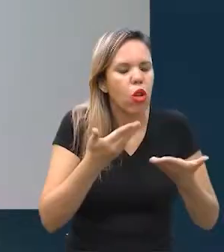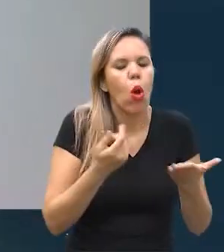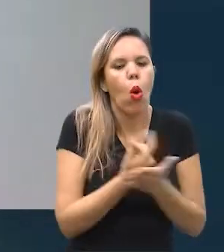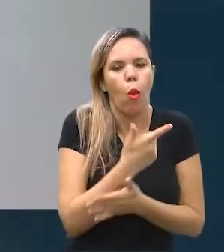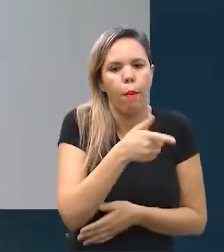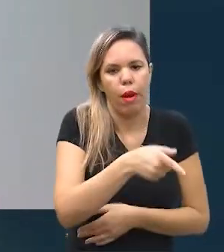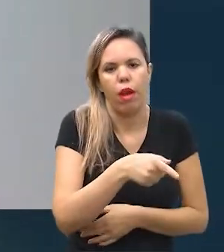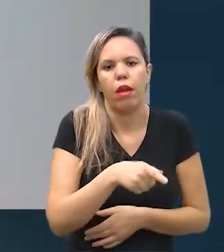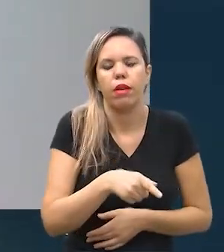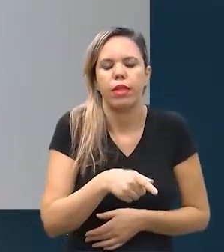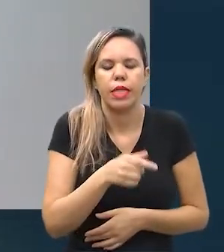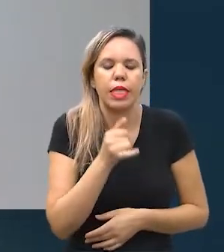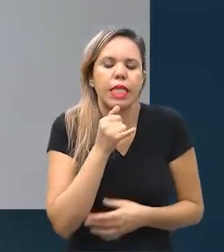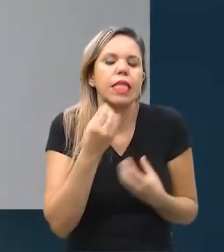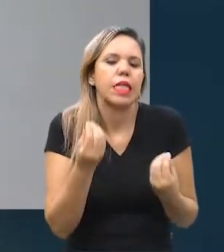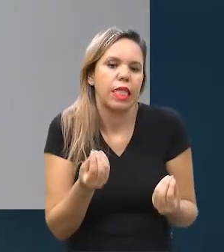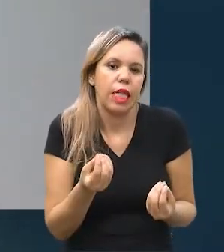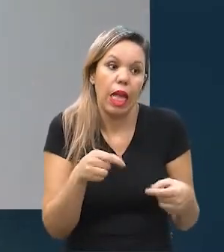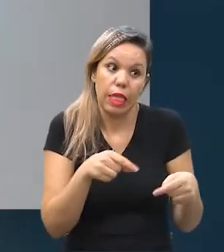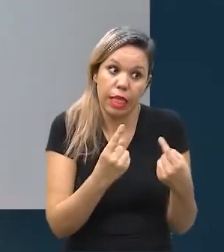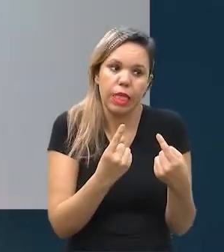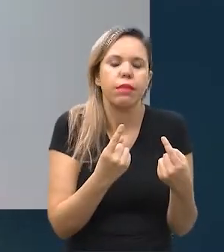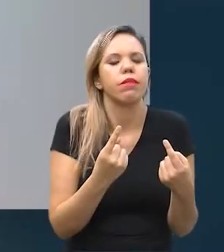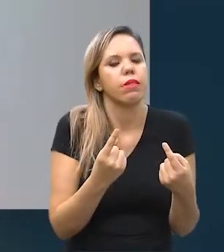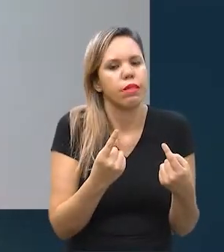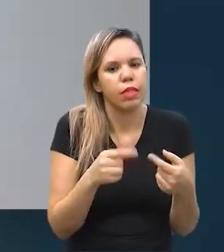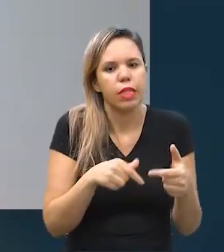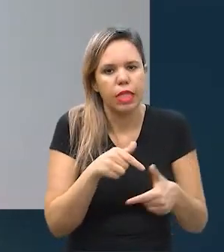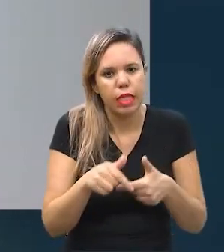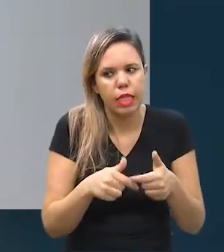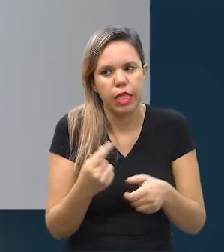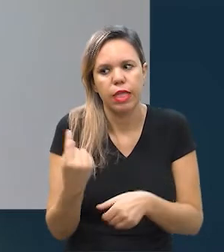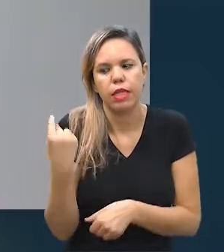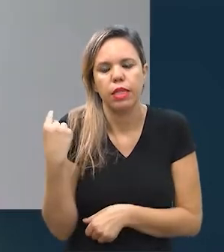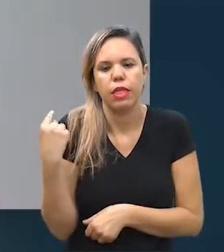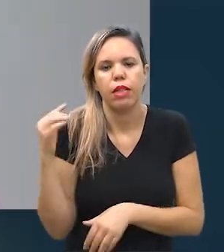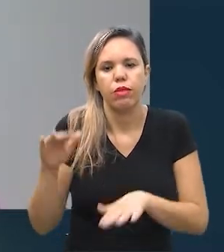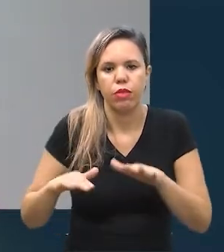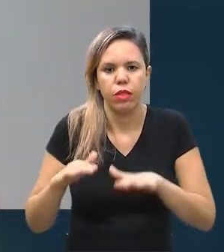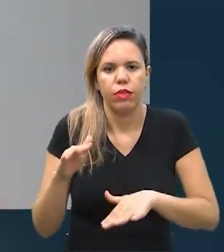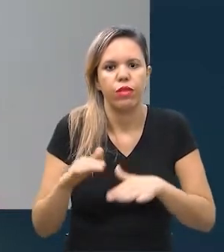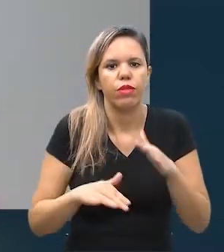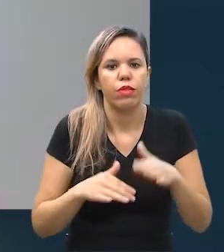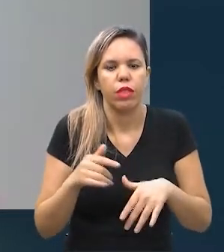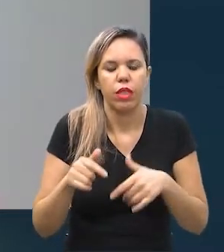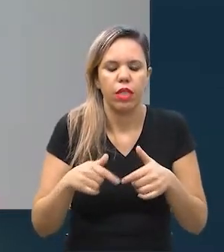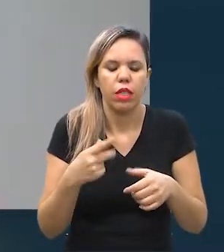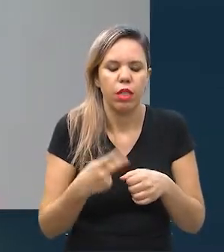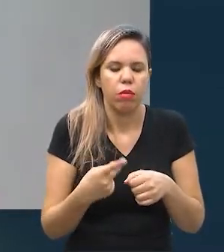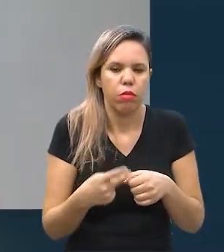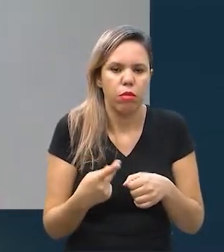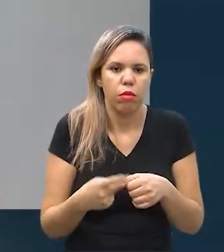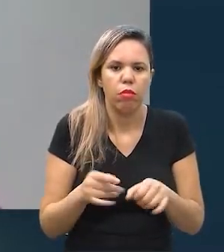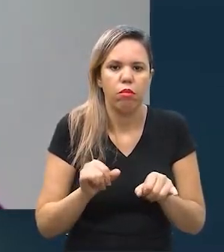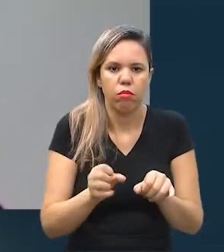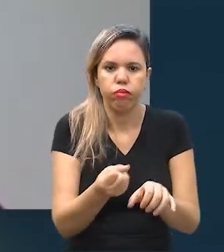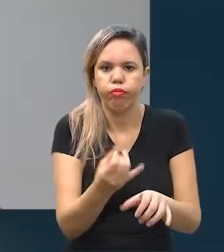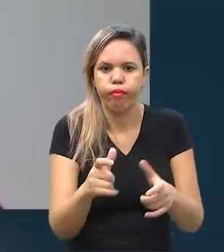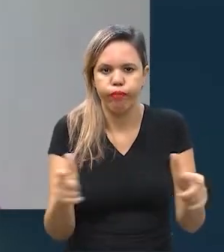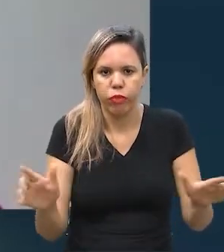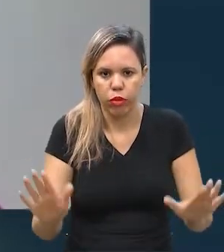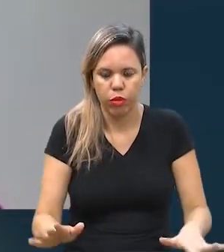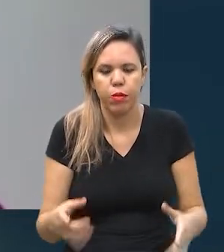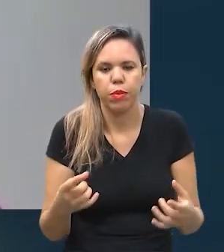né? Exatamente, é um desafio, né? Para quem trabalhava muitas vezes com produtos no atacado, com maior quantidade, hoje